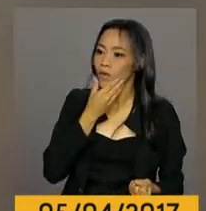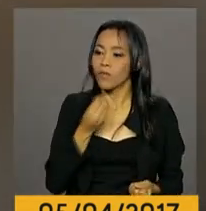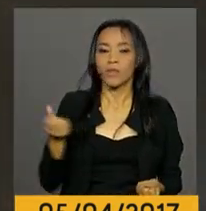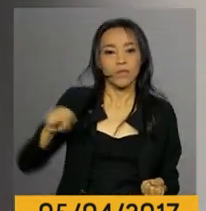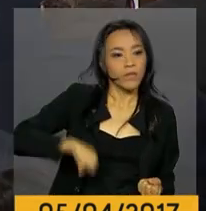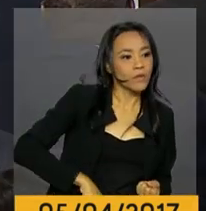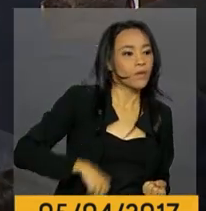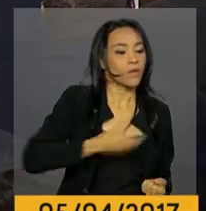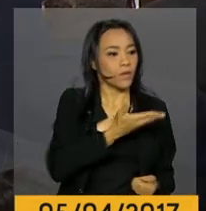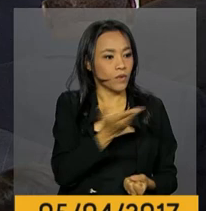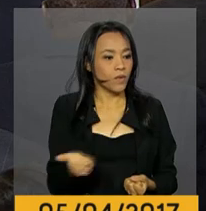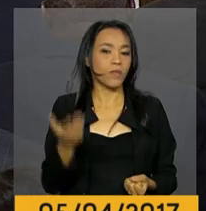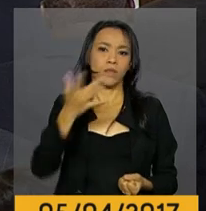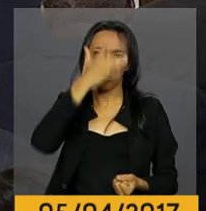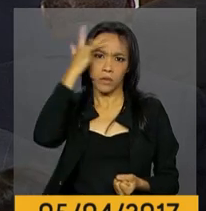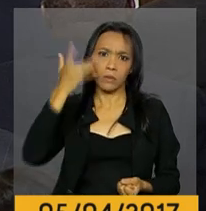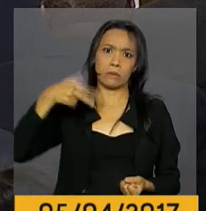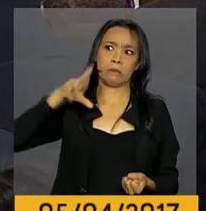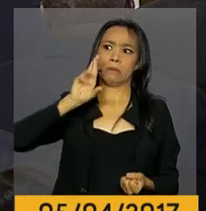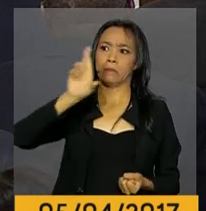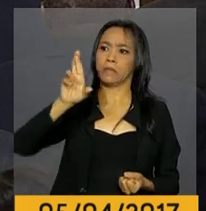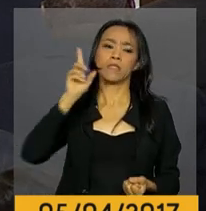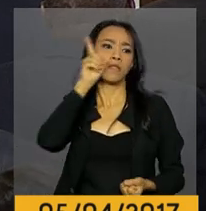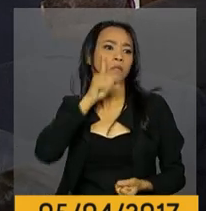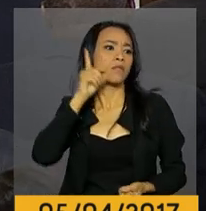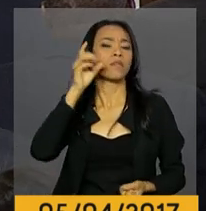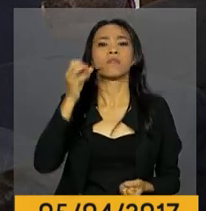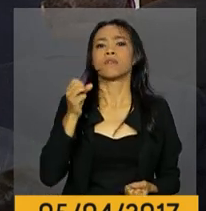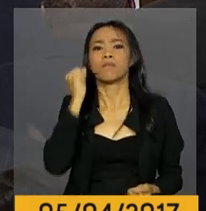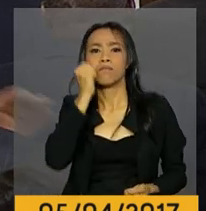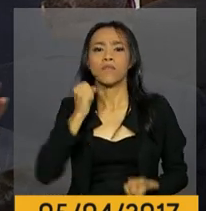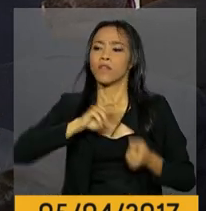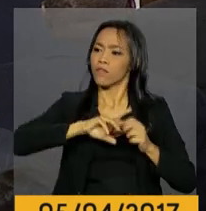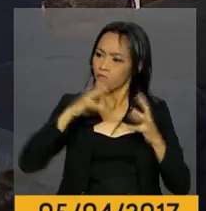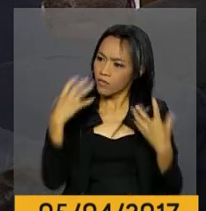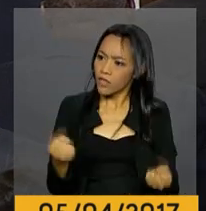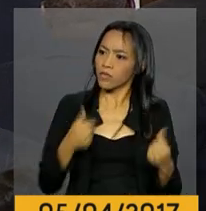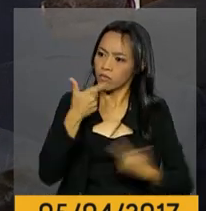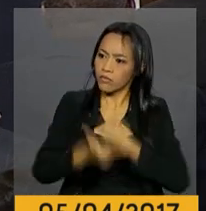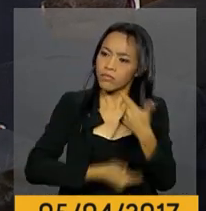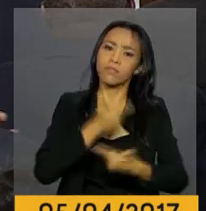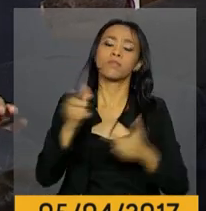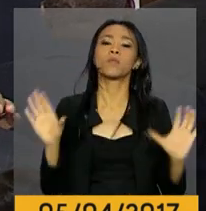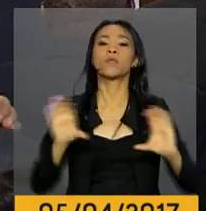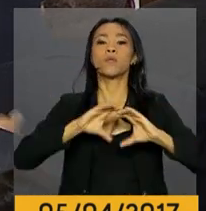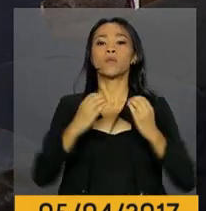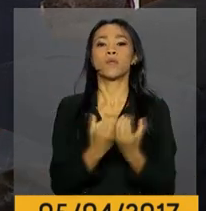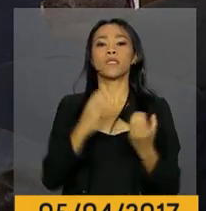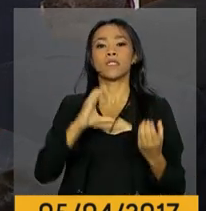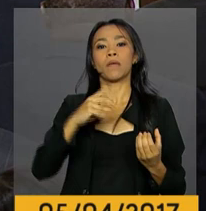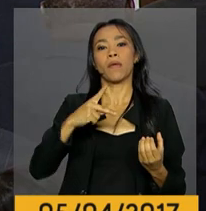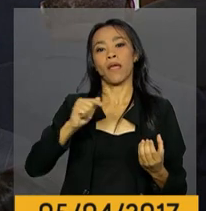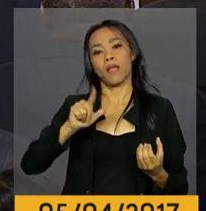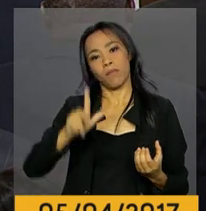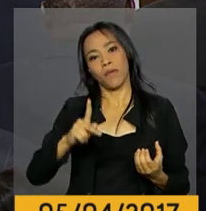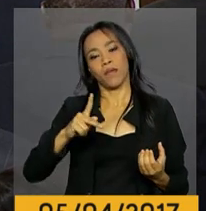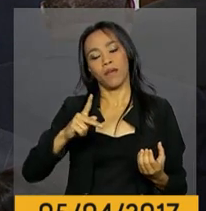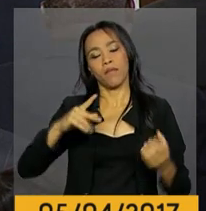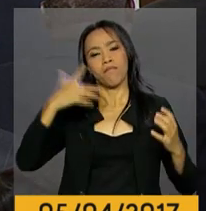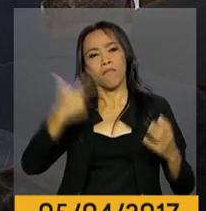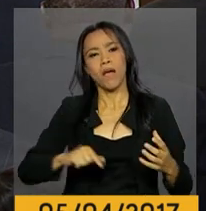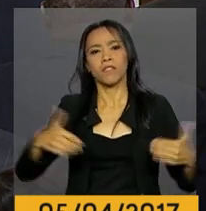embaixadores executivos e legislativos eh por uma cplp cada vez mais próxima de nossos povos cada vez mais